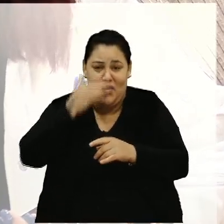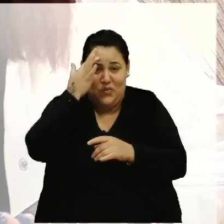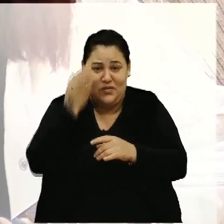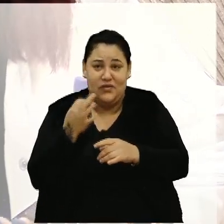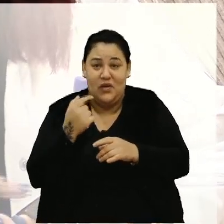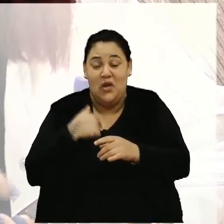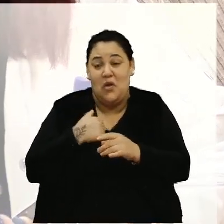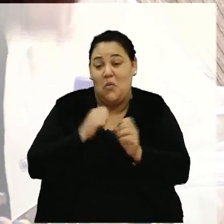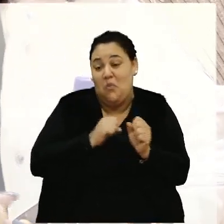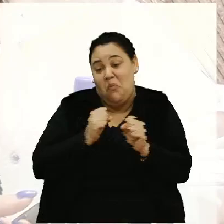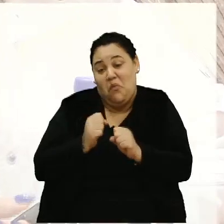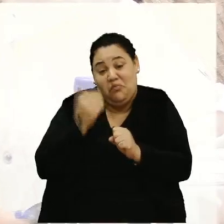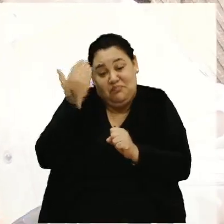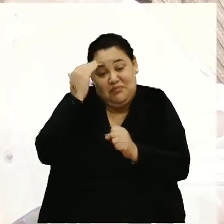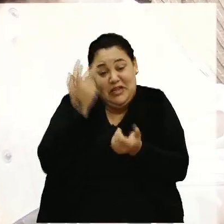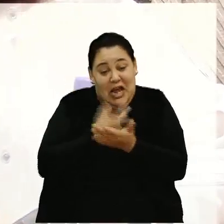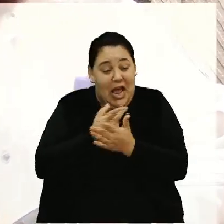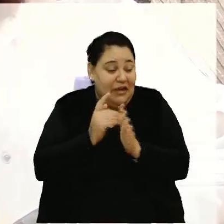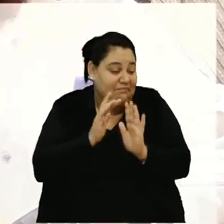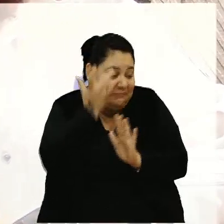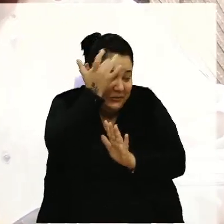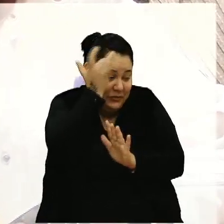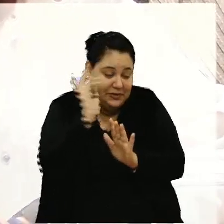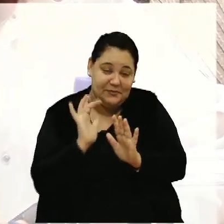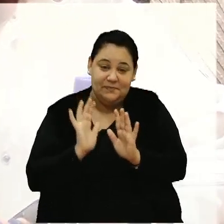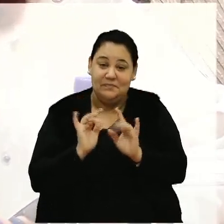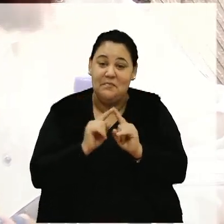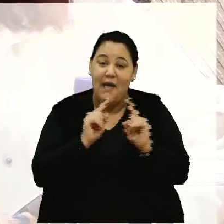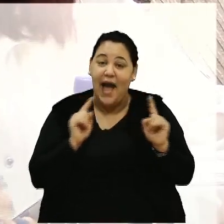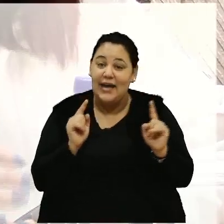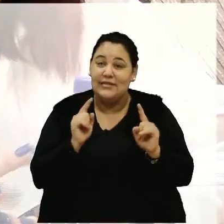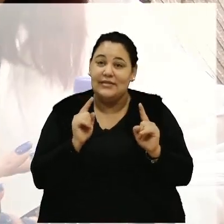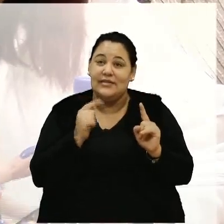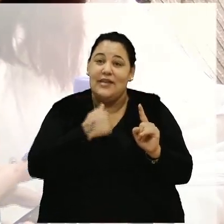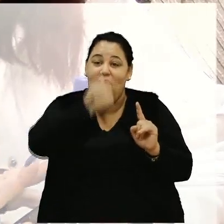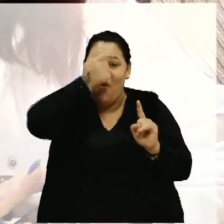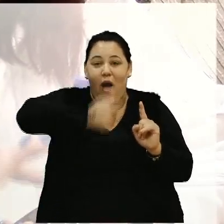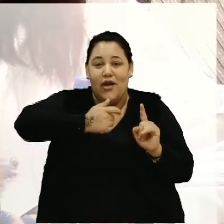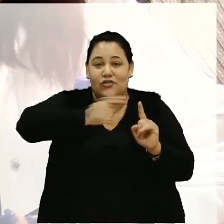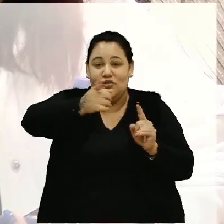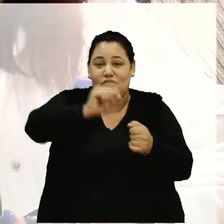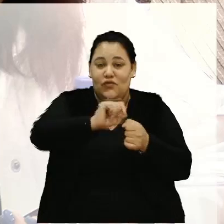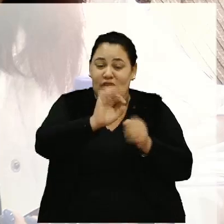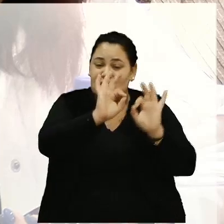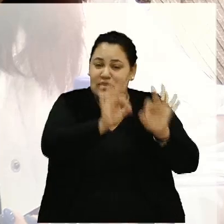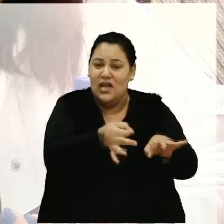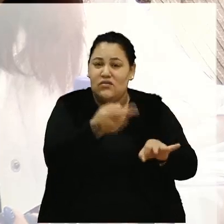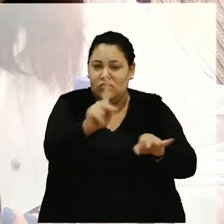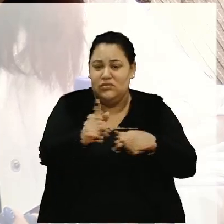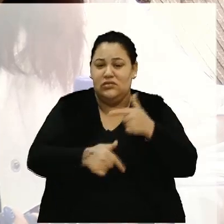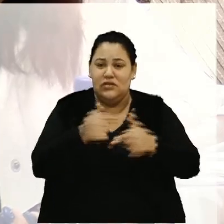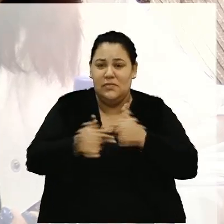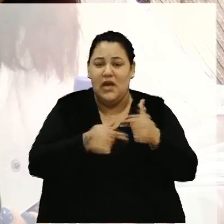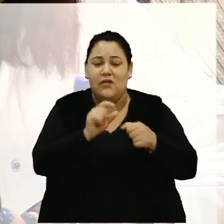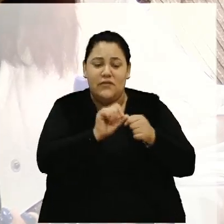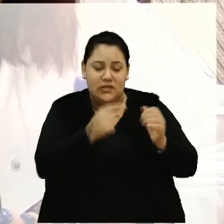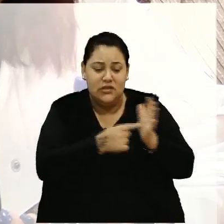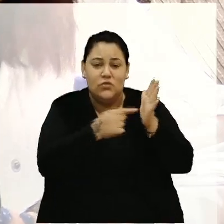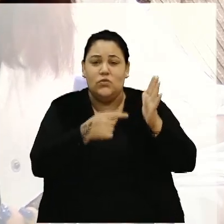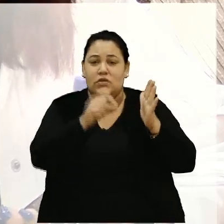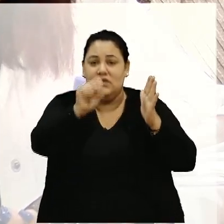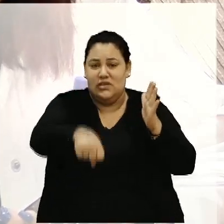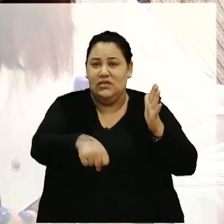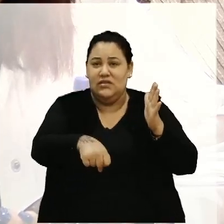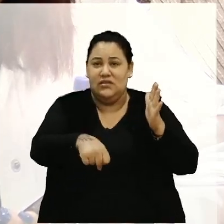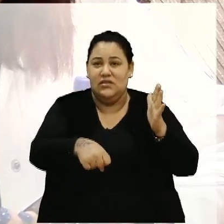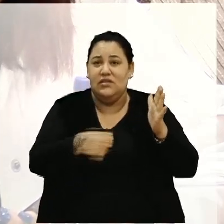entendido errado. Mas eu acho que o senhor fez corretamente o seu trabalho em denunciar, em